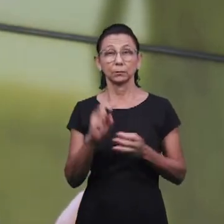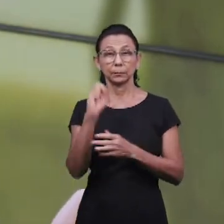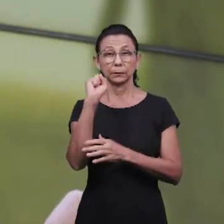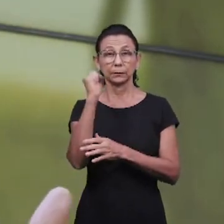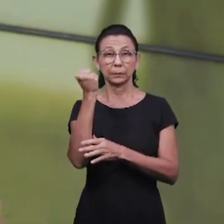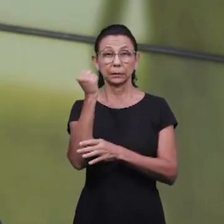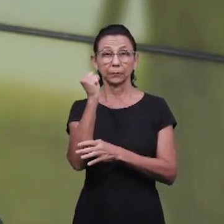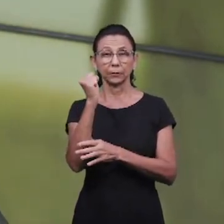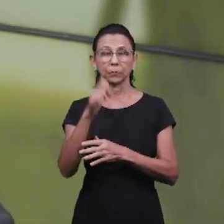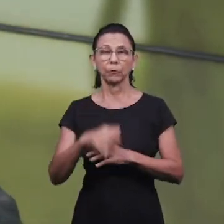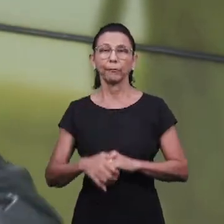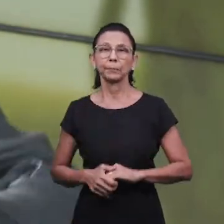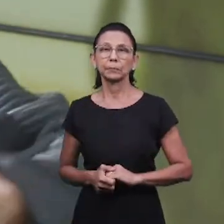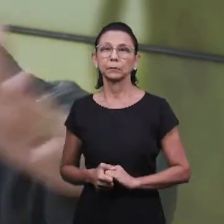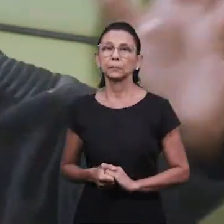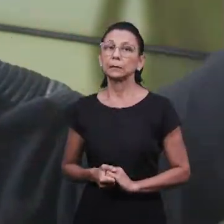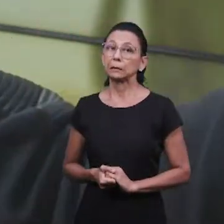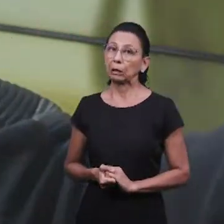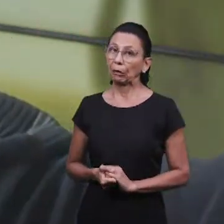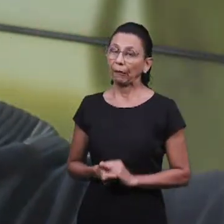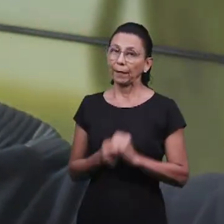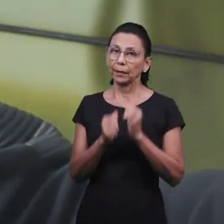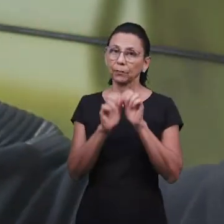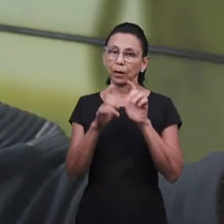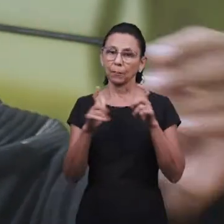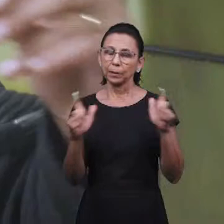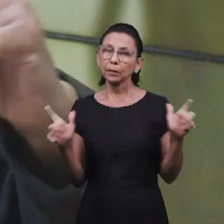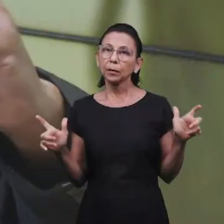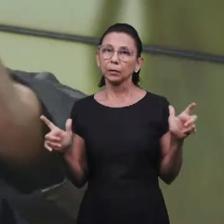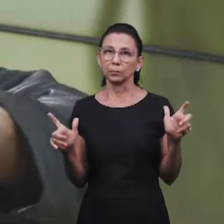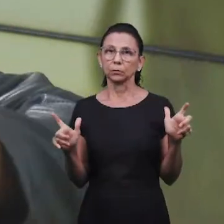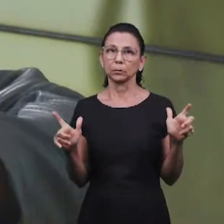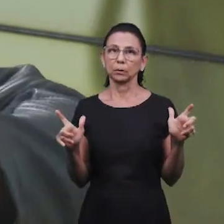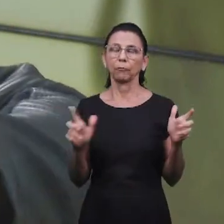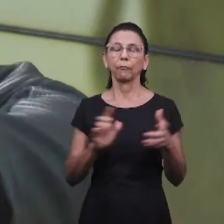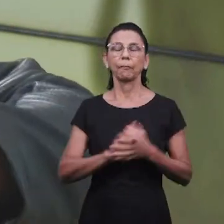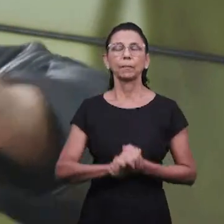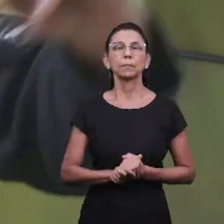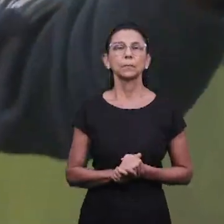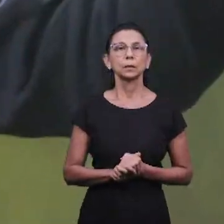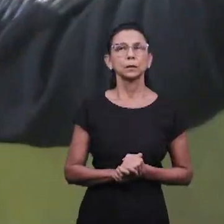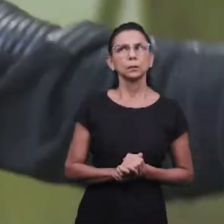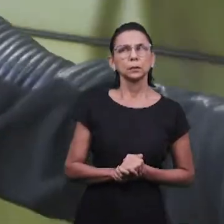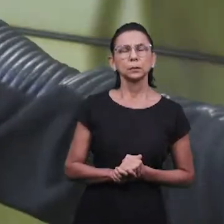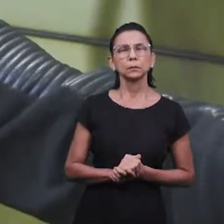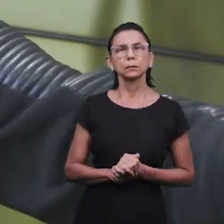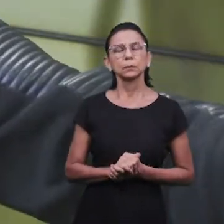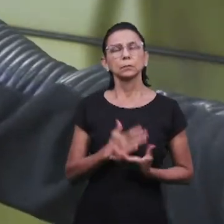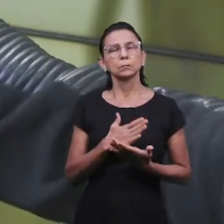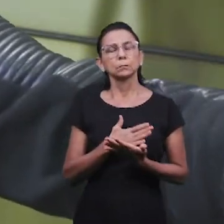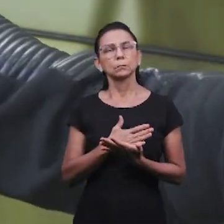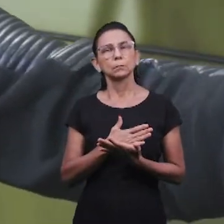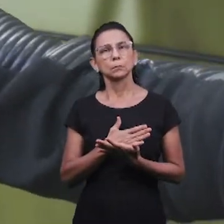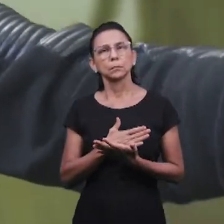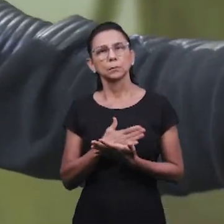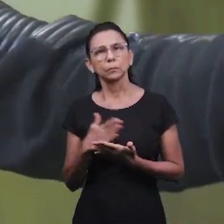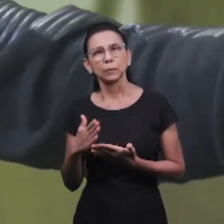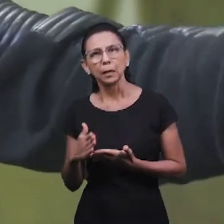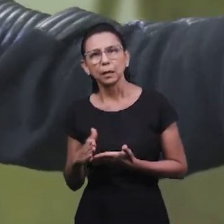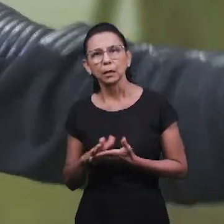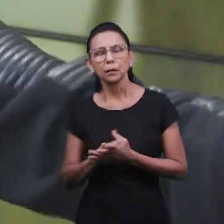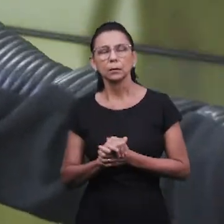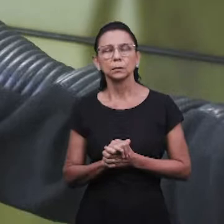severo. E aí o espectro é muito amplo. Então, às vezes, há um diagnóstico de iniciar com